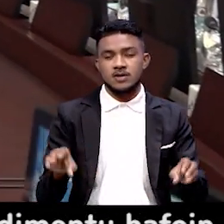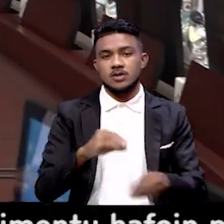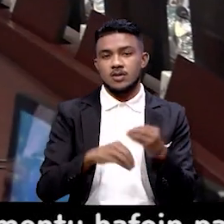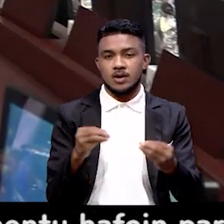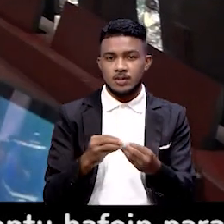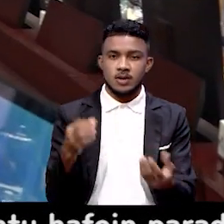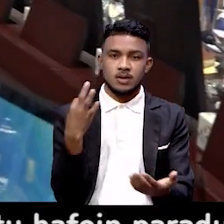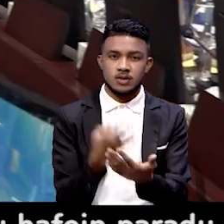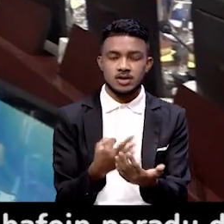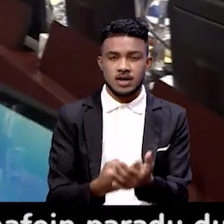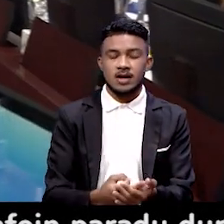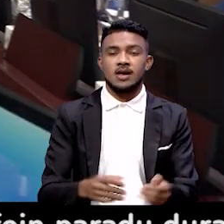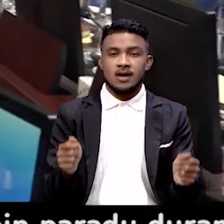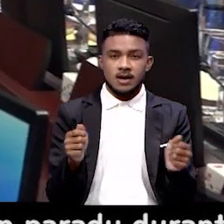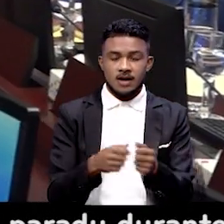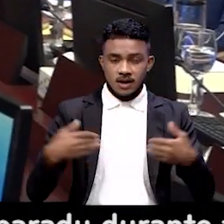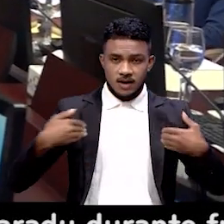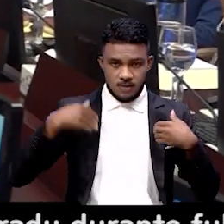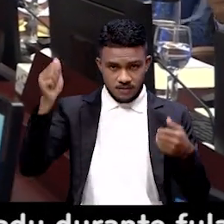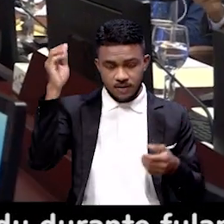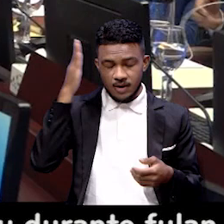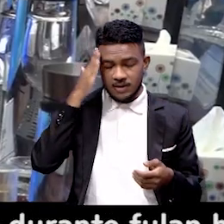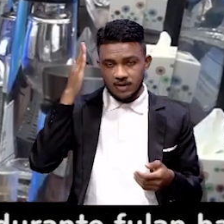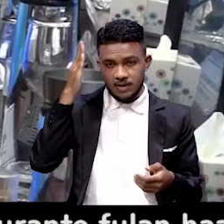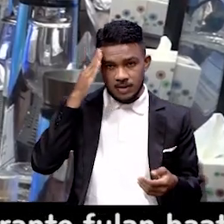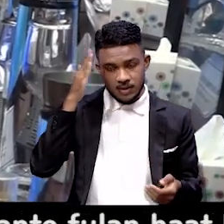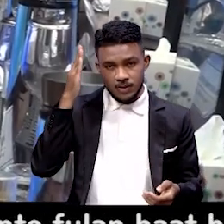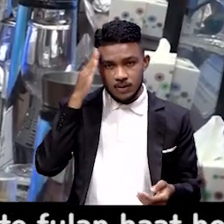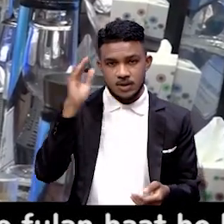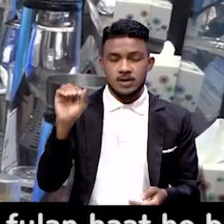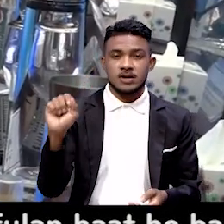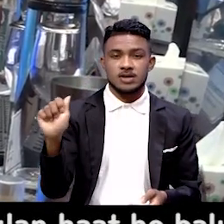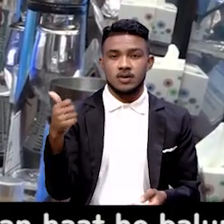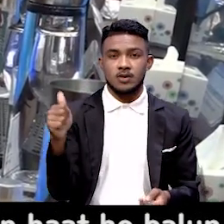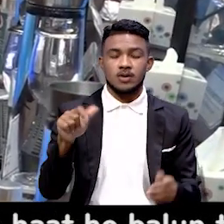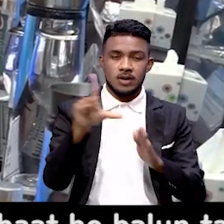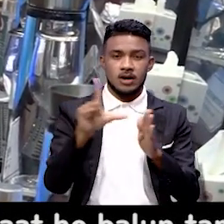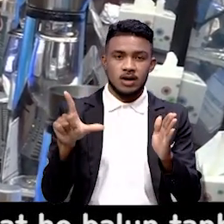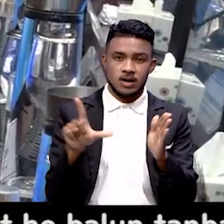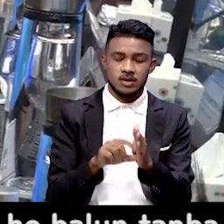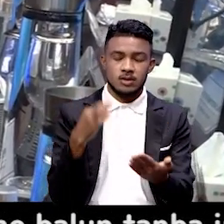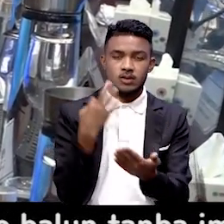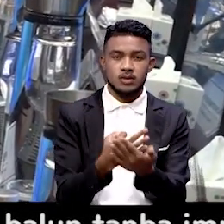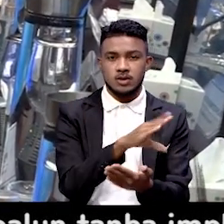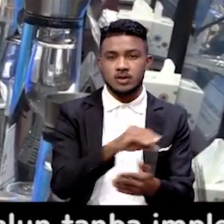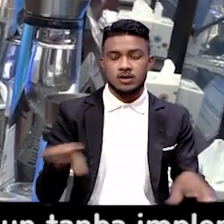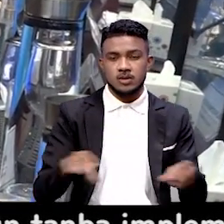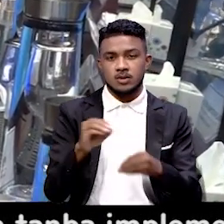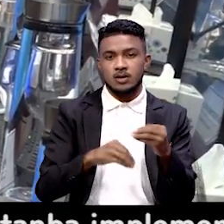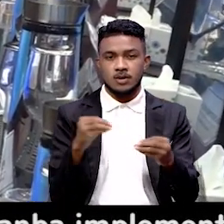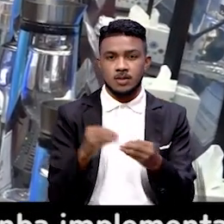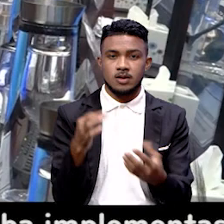a princípio sanulo resim, con aba orçamento sira nebe consta e a lei orçamento no gestão financeira.